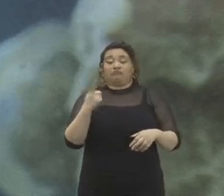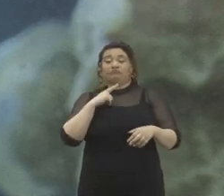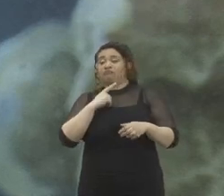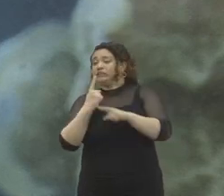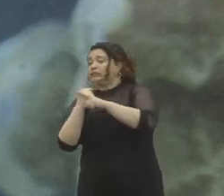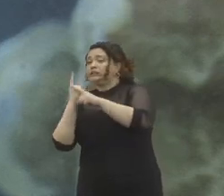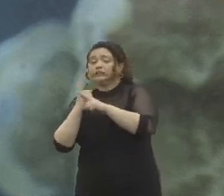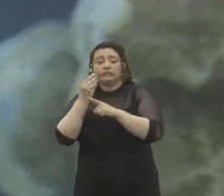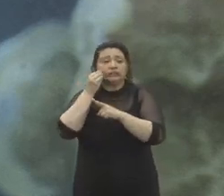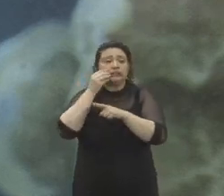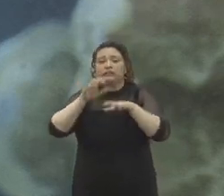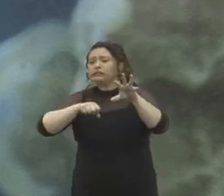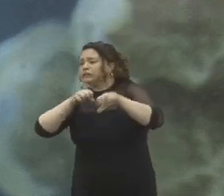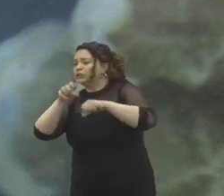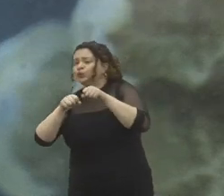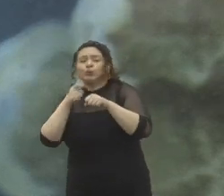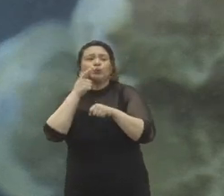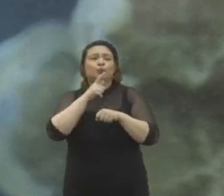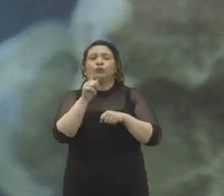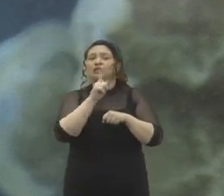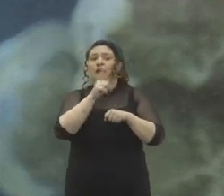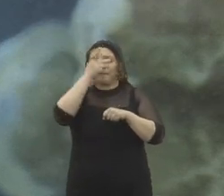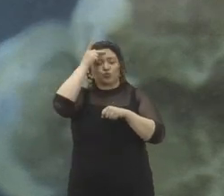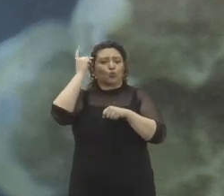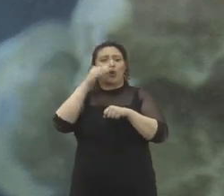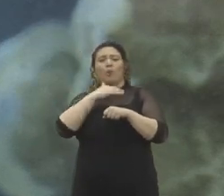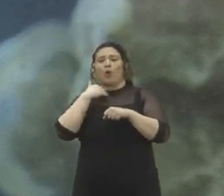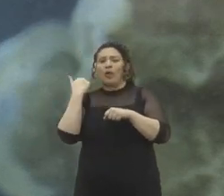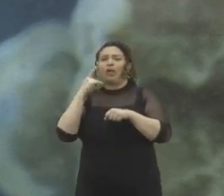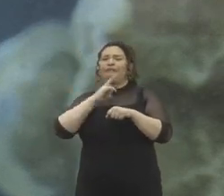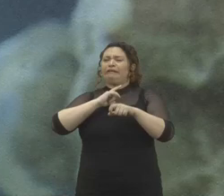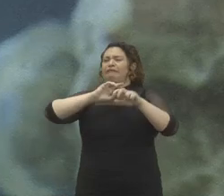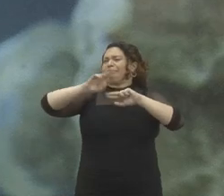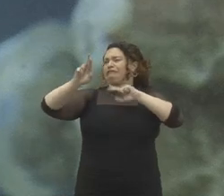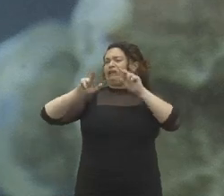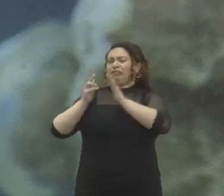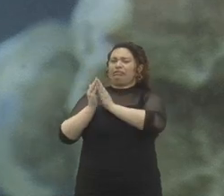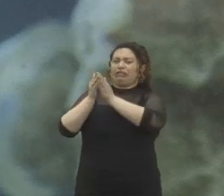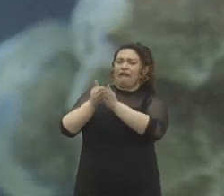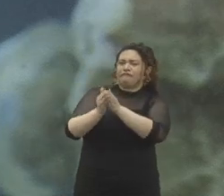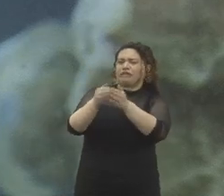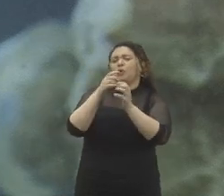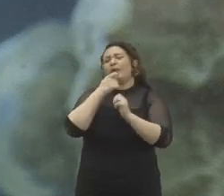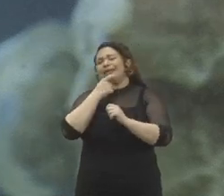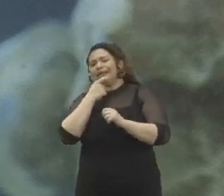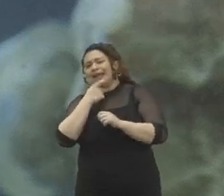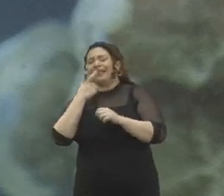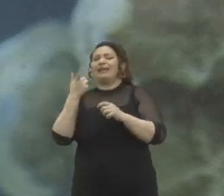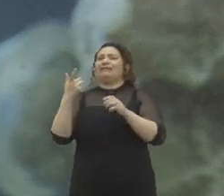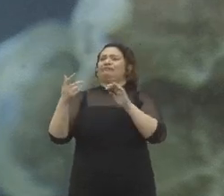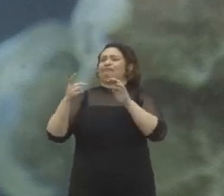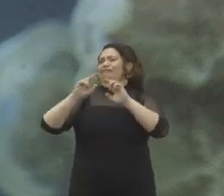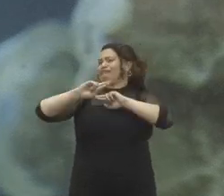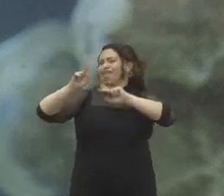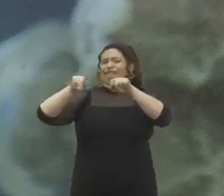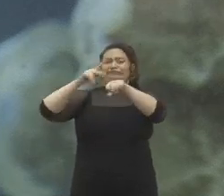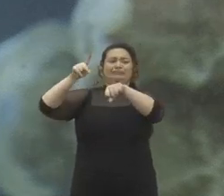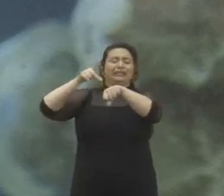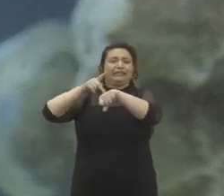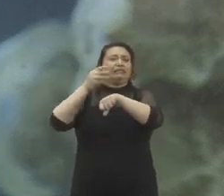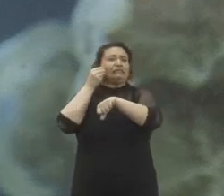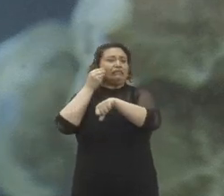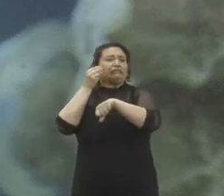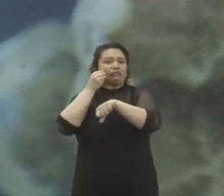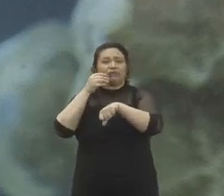navios e mais navios ingleses e pessoal lá da Escandinávia muita gente tentou fazer essa